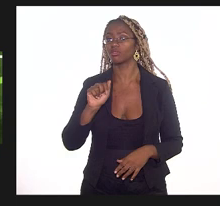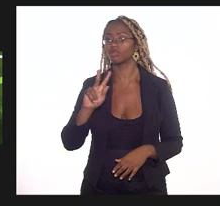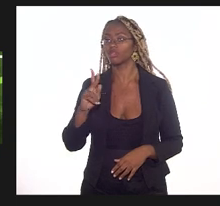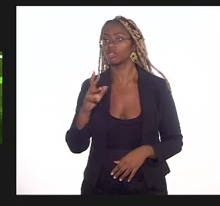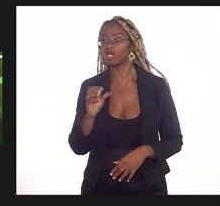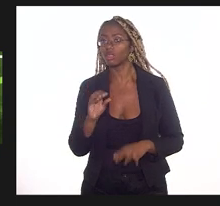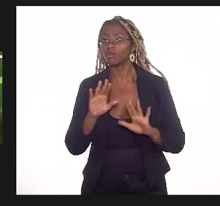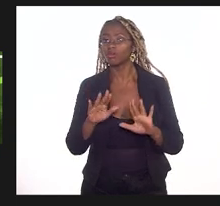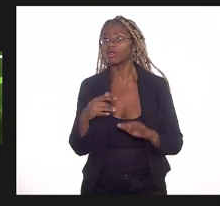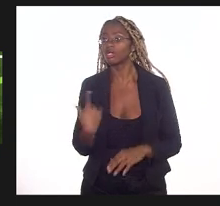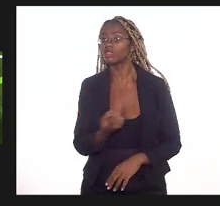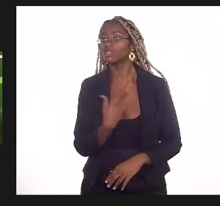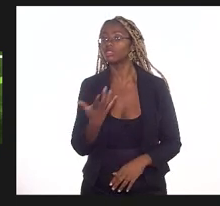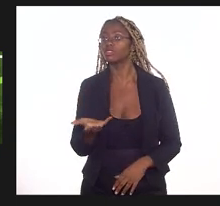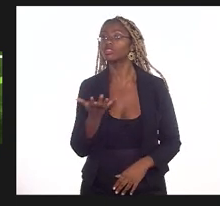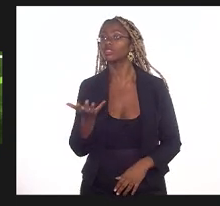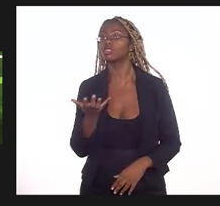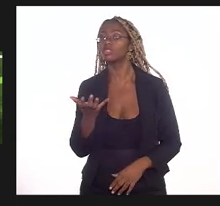quer,